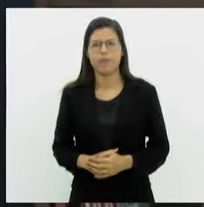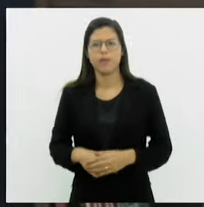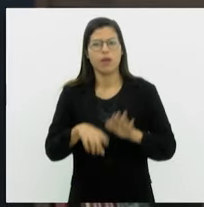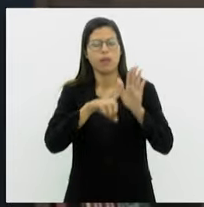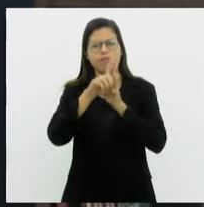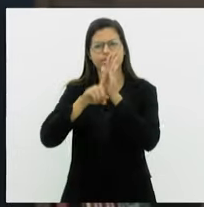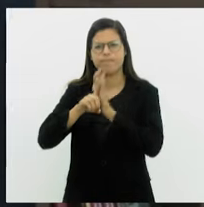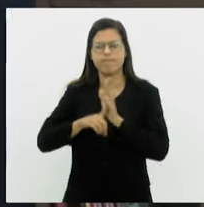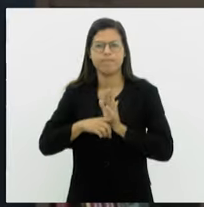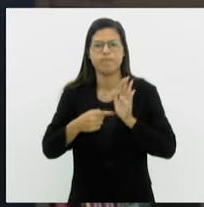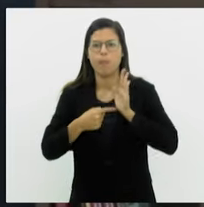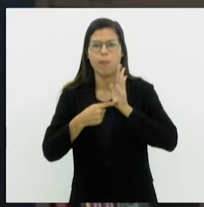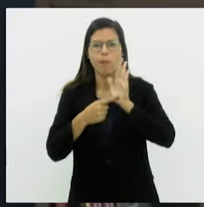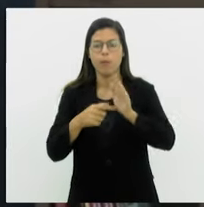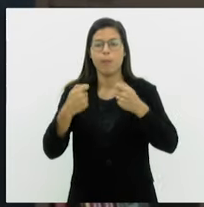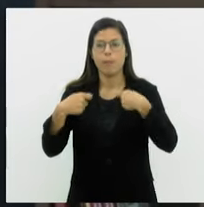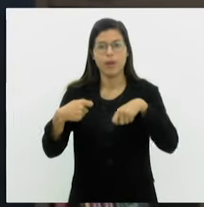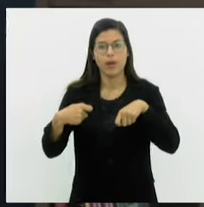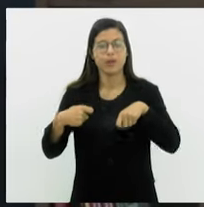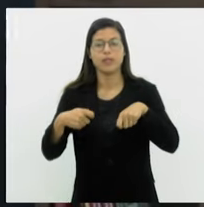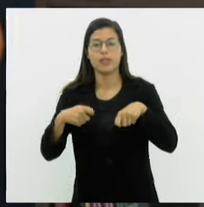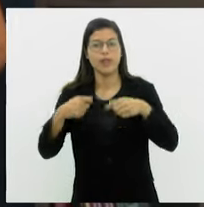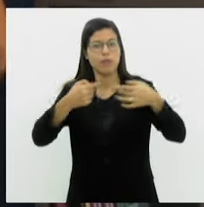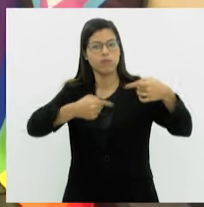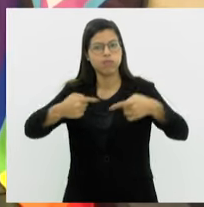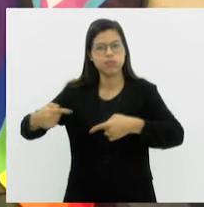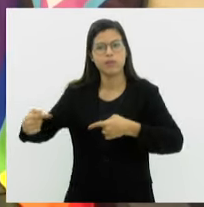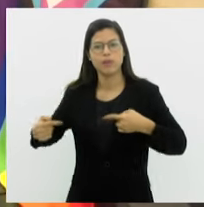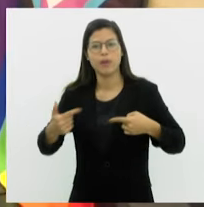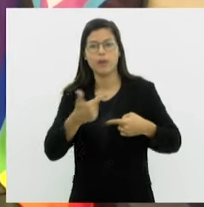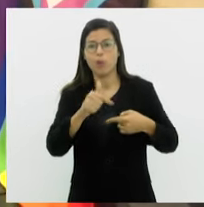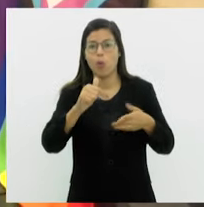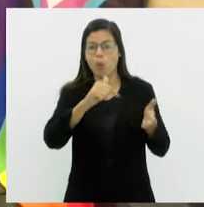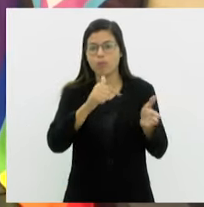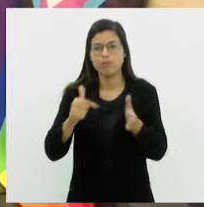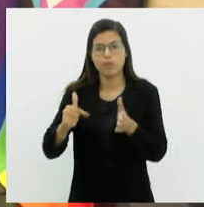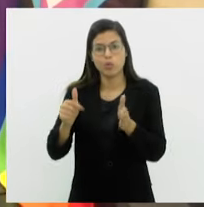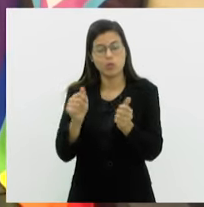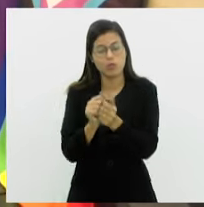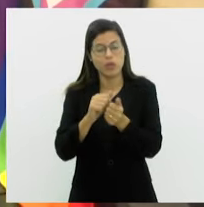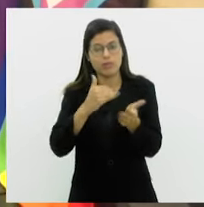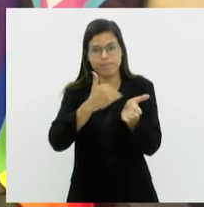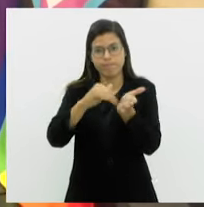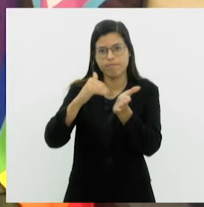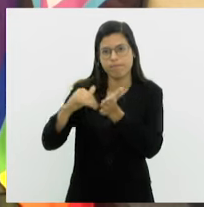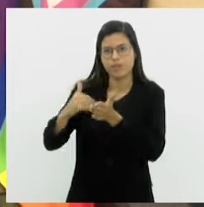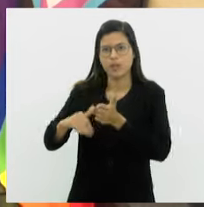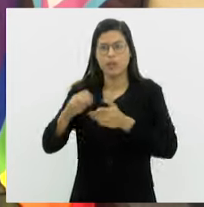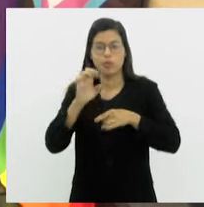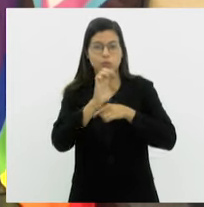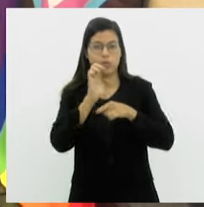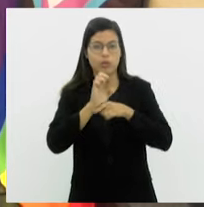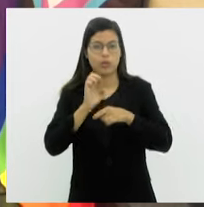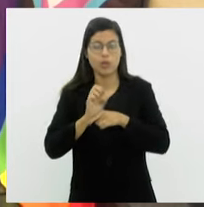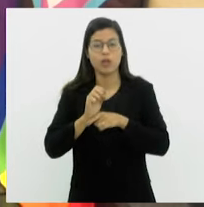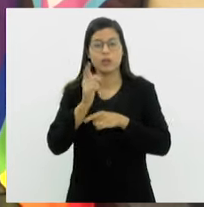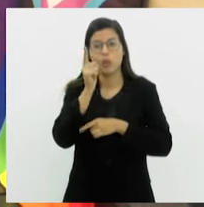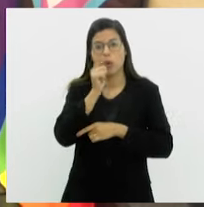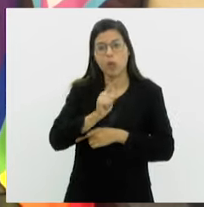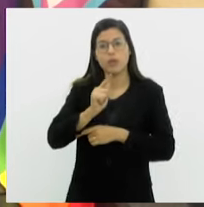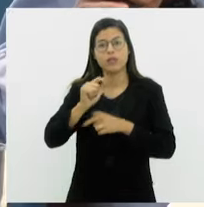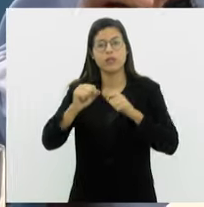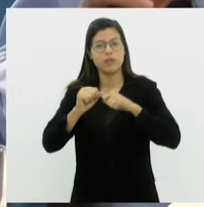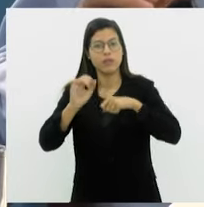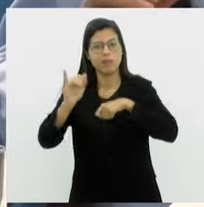é preciso trazer para o centro do debate outras secretarias e estruturas do Estado que possam desenvolver ações e